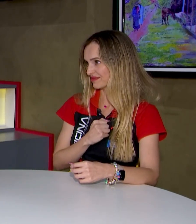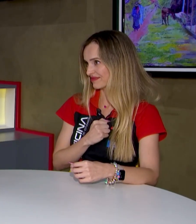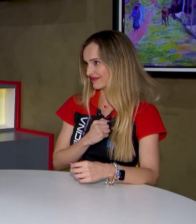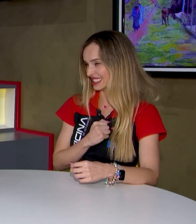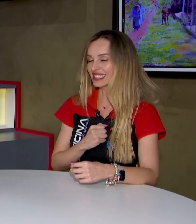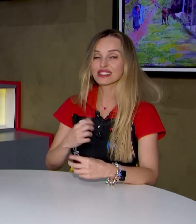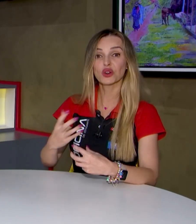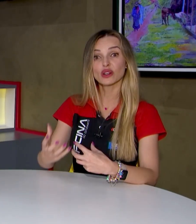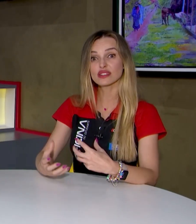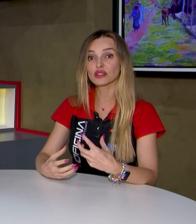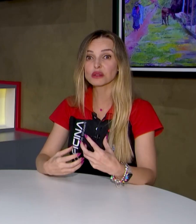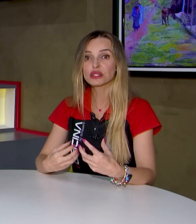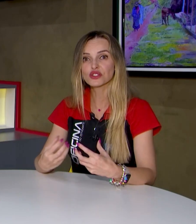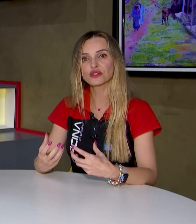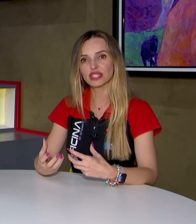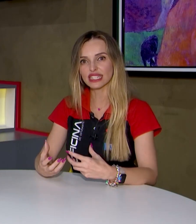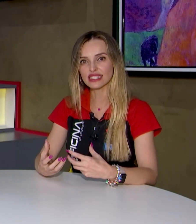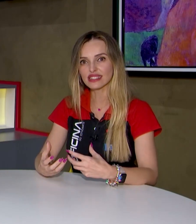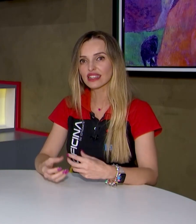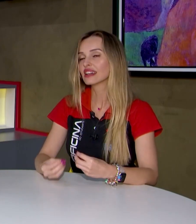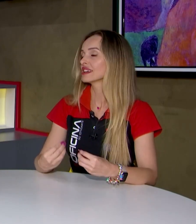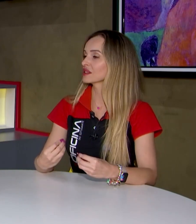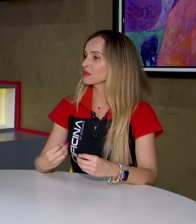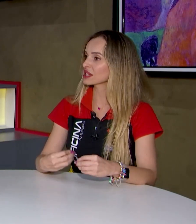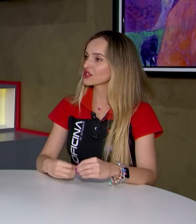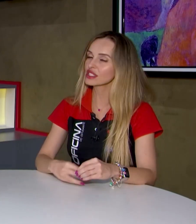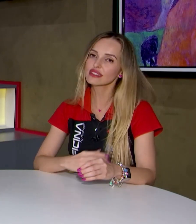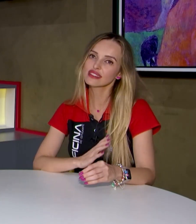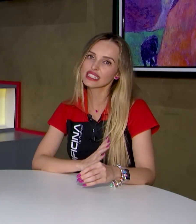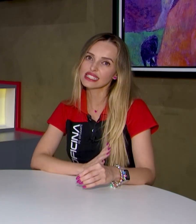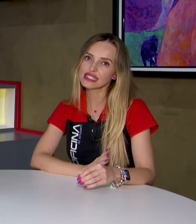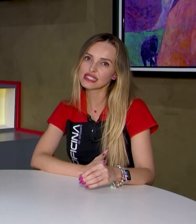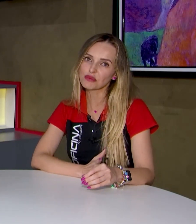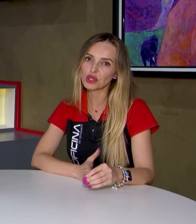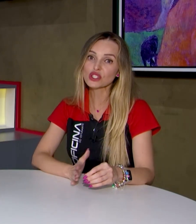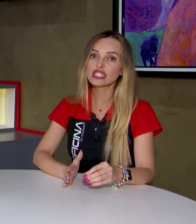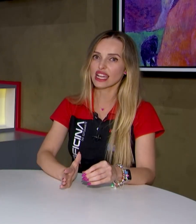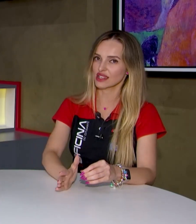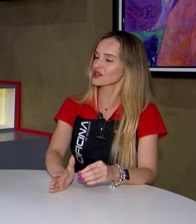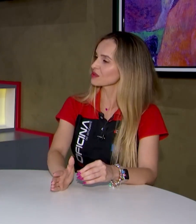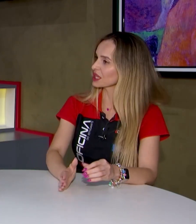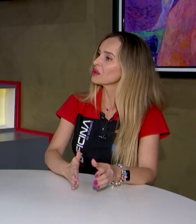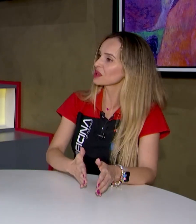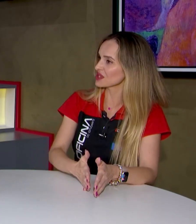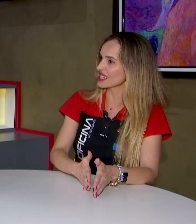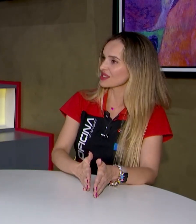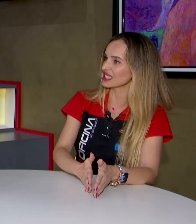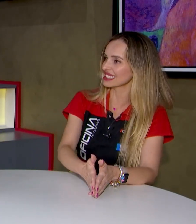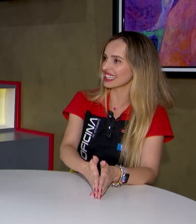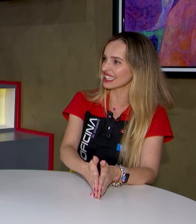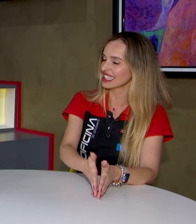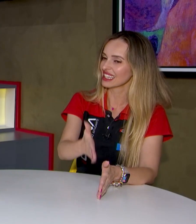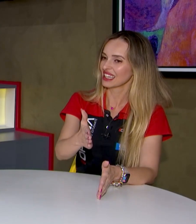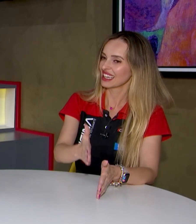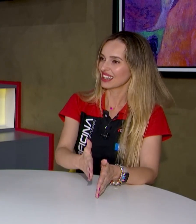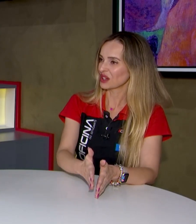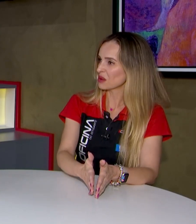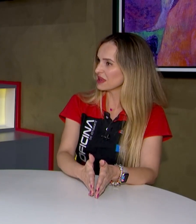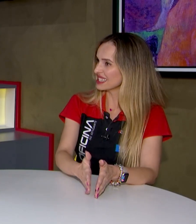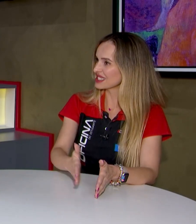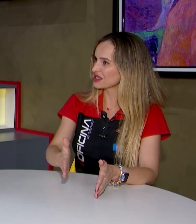hobby? Né? São coisas totalmente diferentes. Então, a partir desse processo, que é um processo, ele